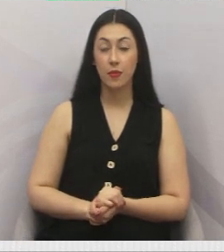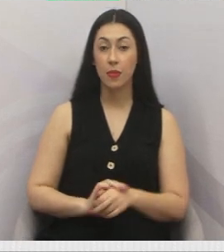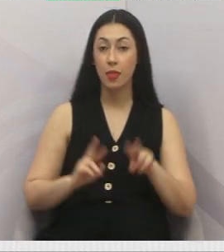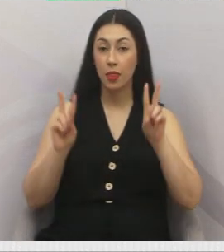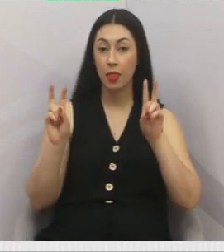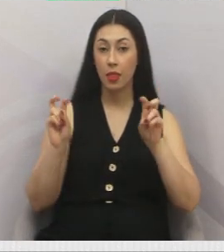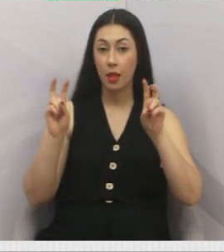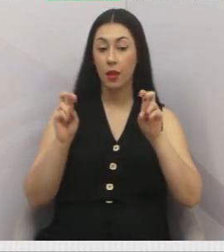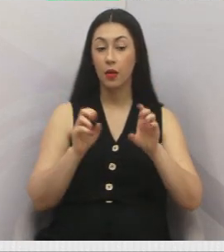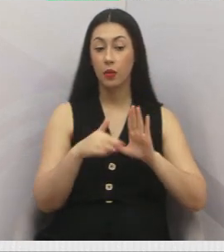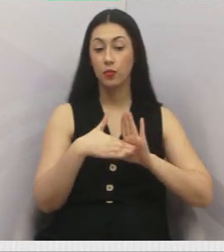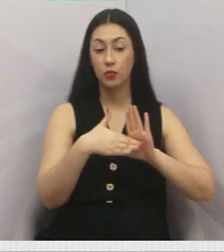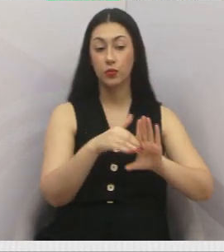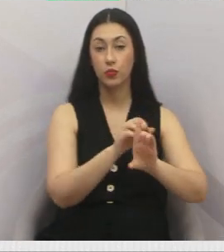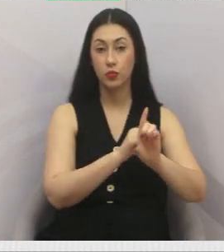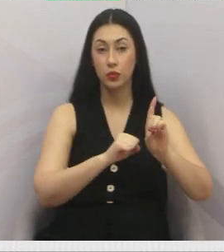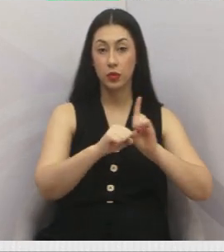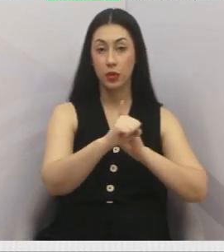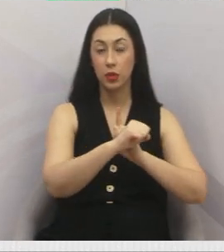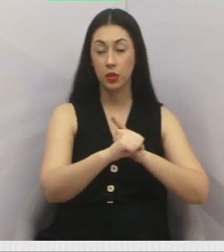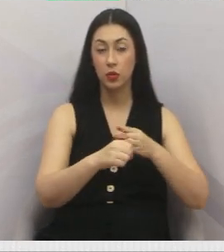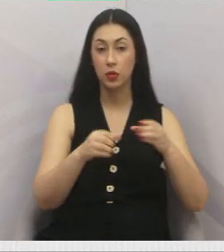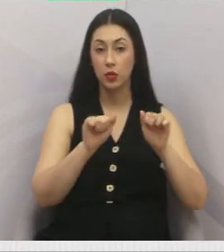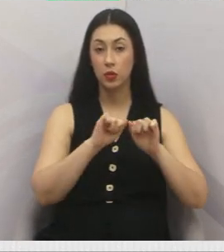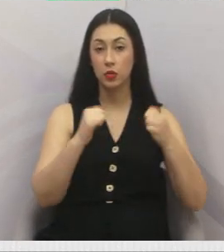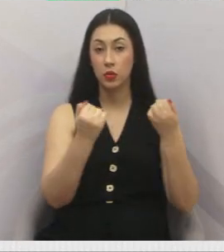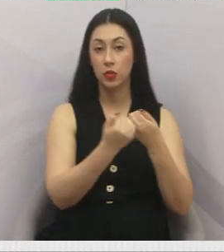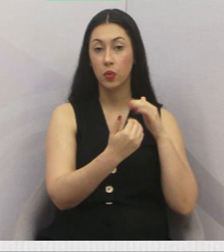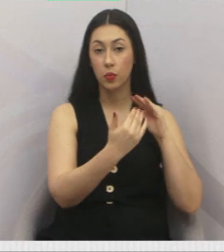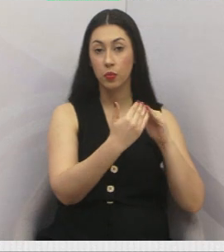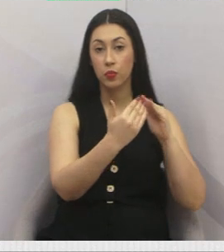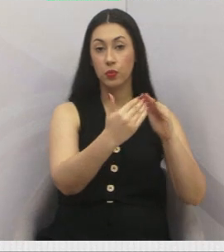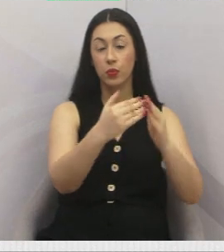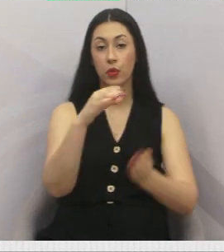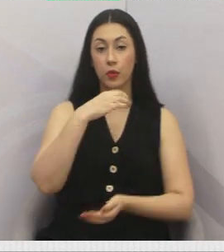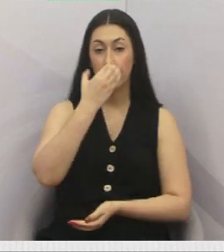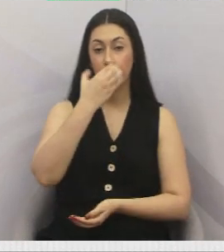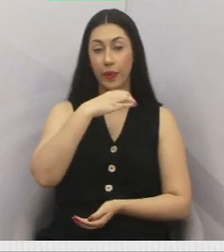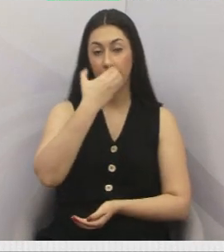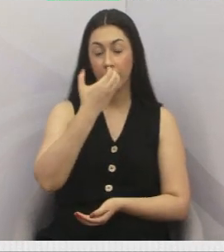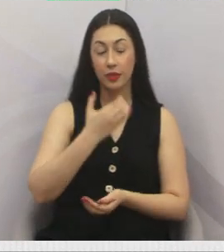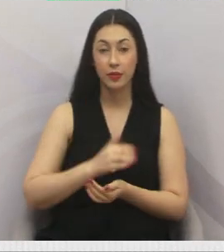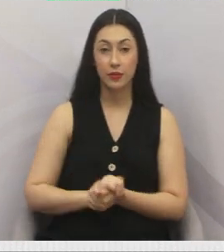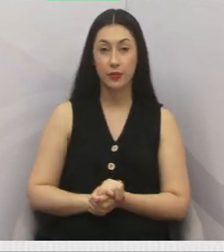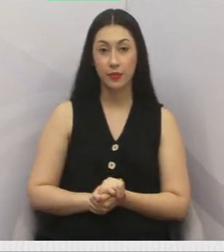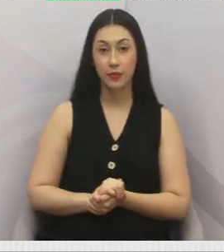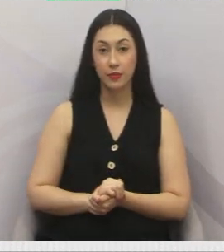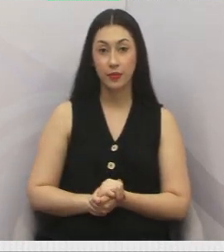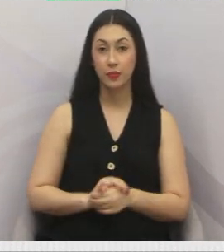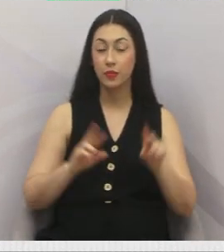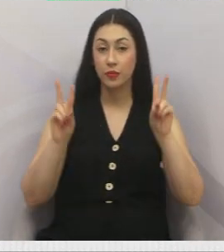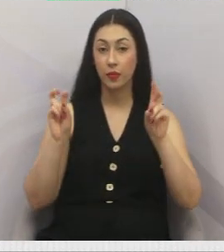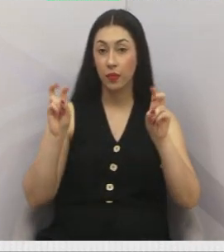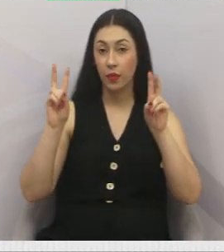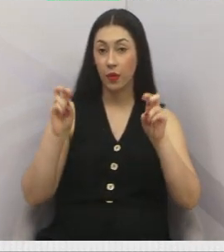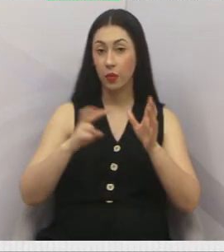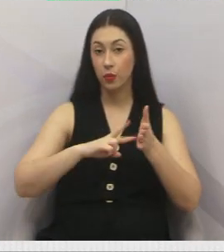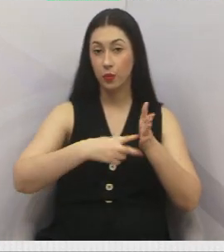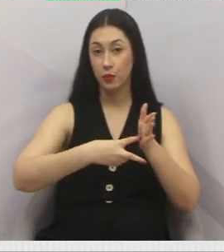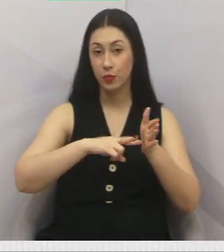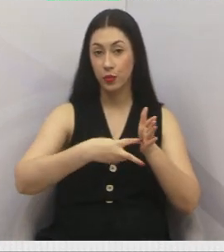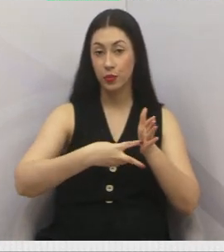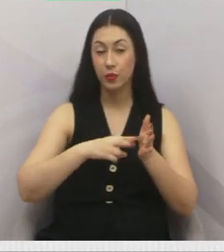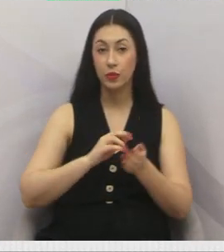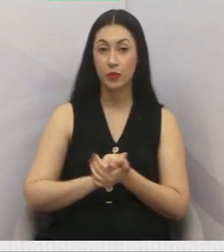Segmento movimentos populares e coletivos, Associação dos Moradores de Jardim Paraíso e Jardim Holanda. Segmento entidade classe